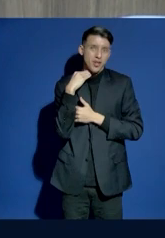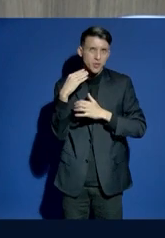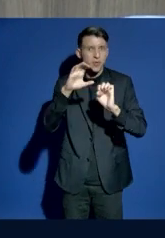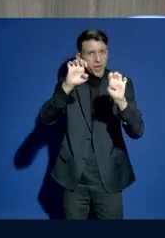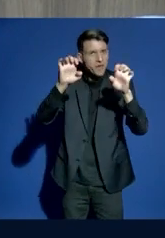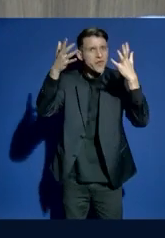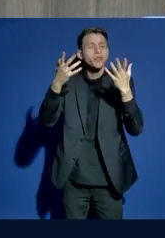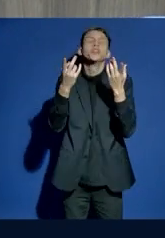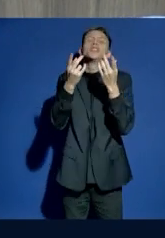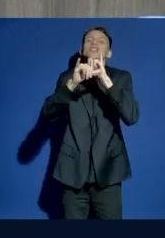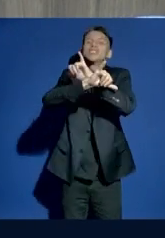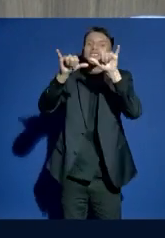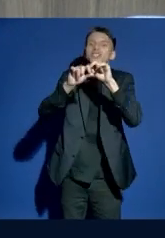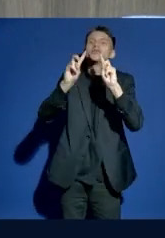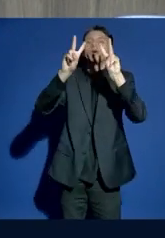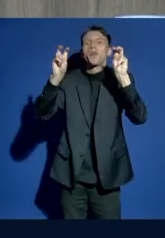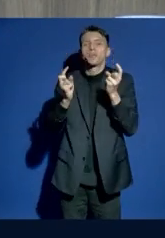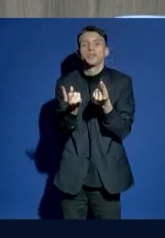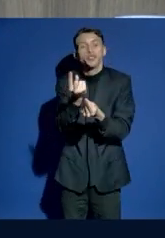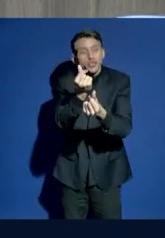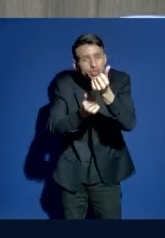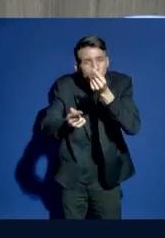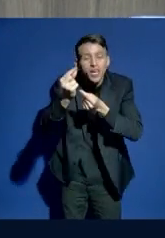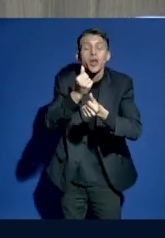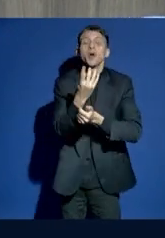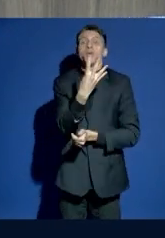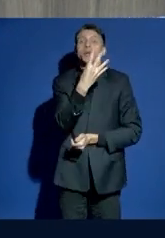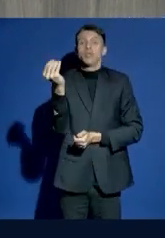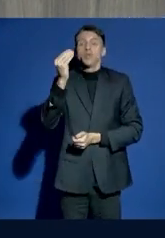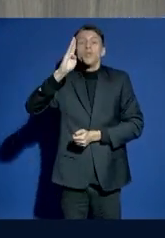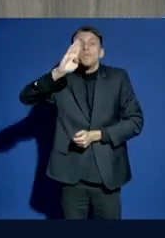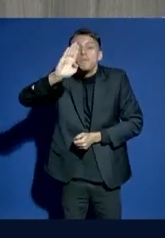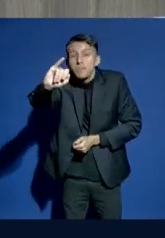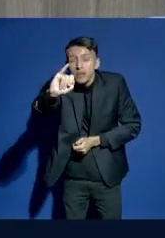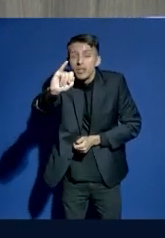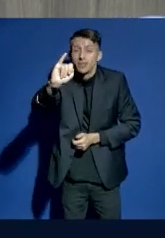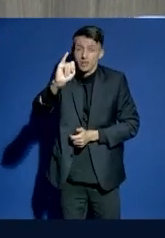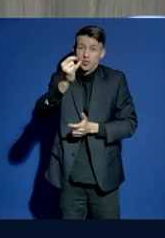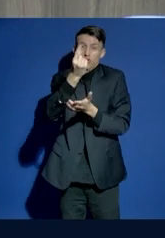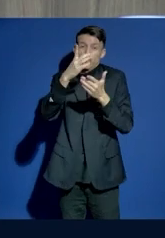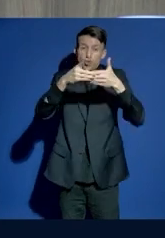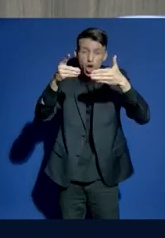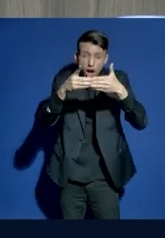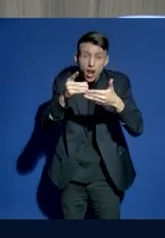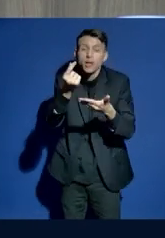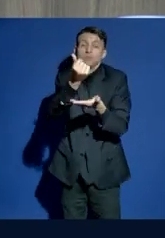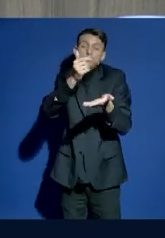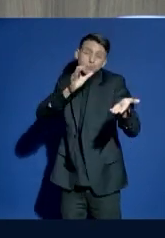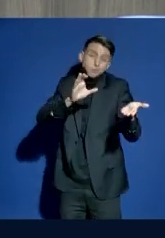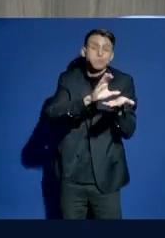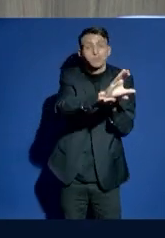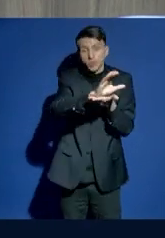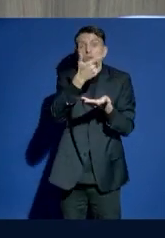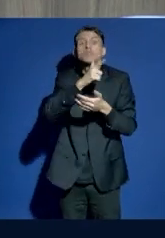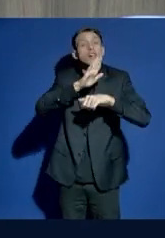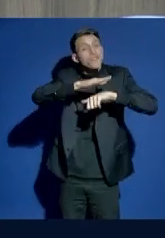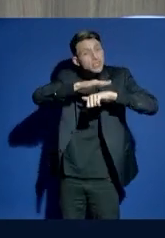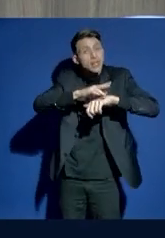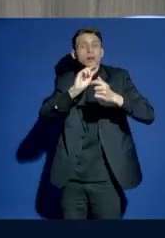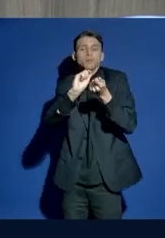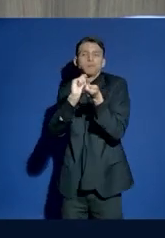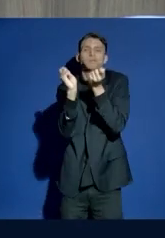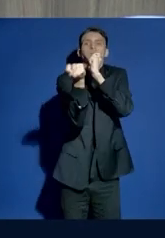gente falar de dinheiro e de números. Né? 400 bilhões de subsídios os Estados Unidos está colocando para fazer